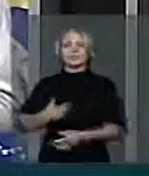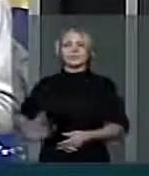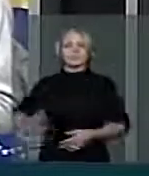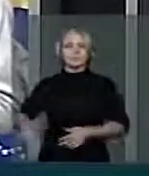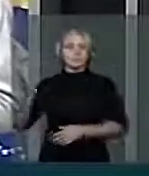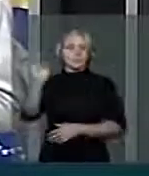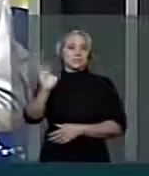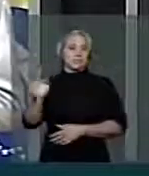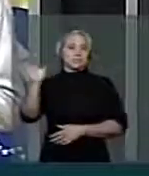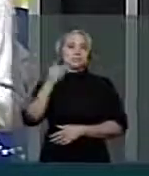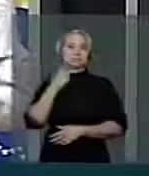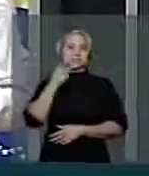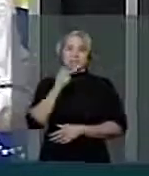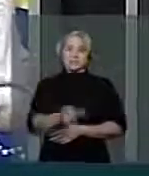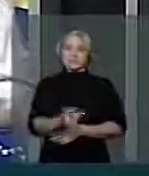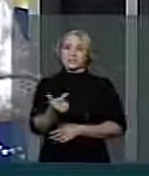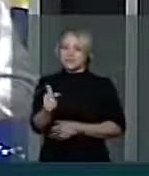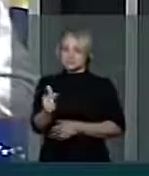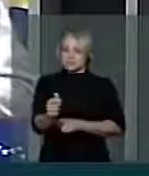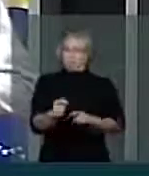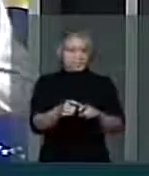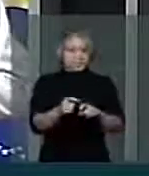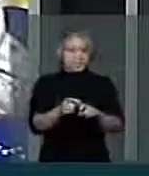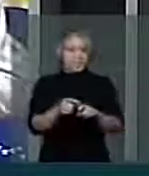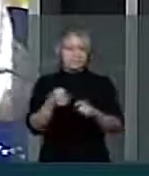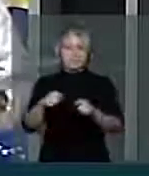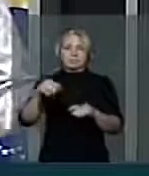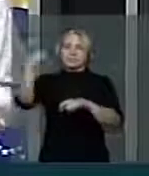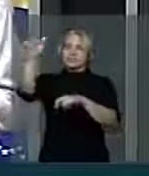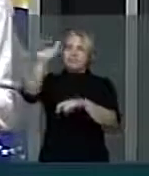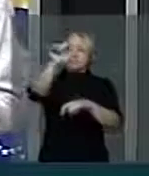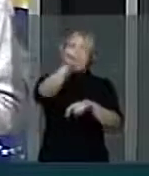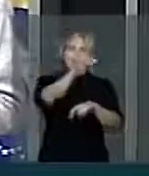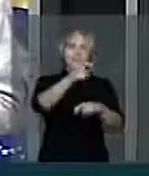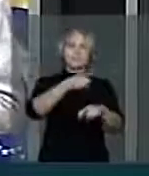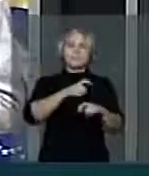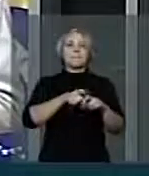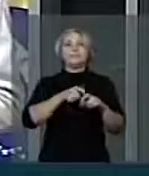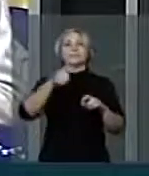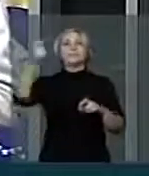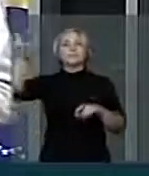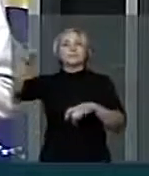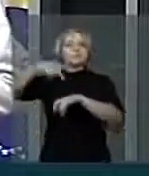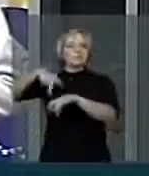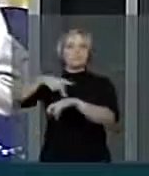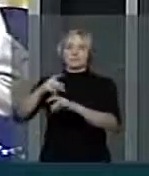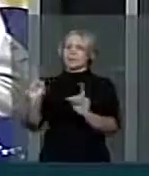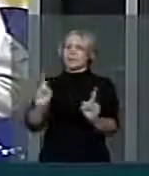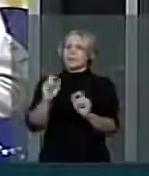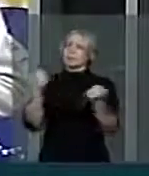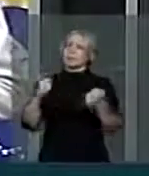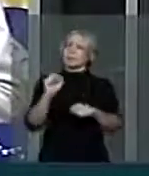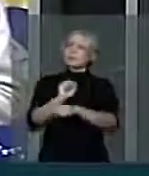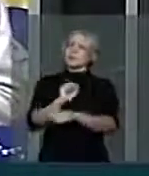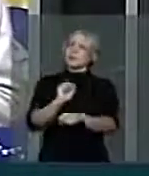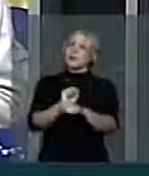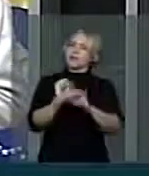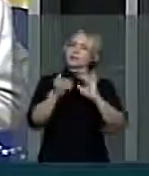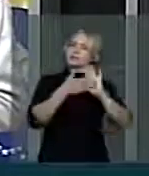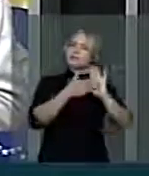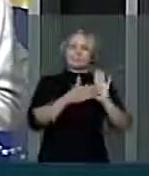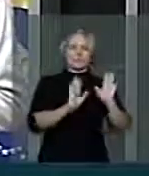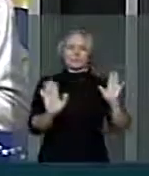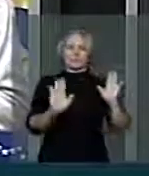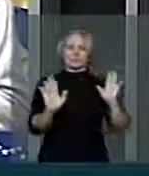de dizer que não tem médico que precisa trazer médicos estrangeiros. Nós temos que dar um basta a essa proposta